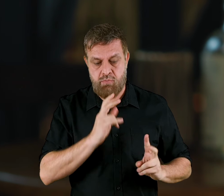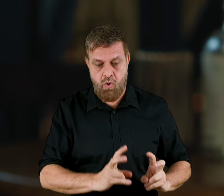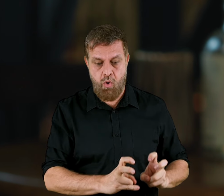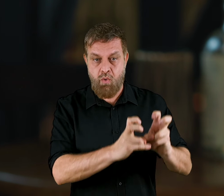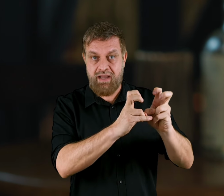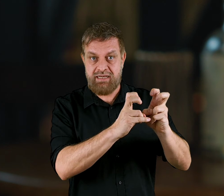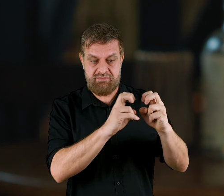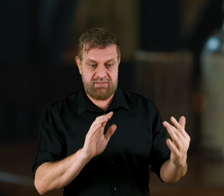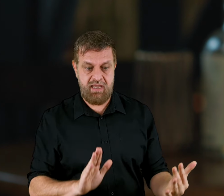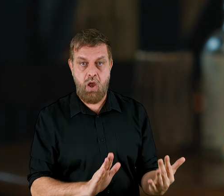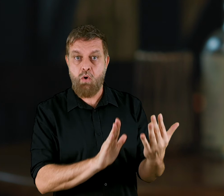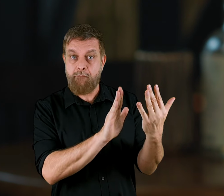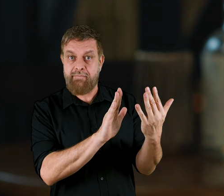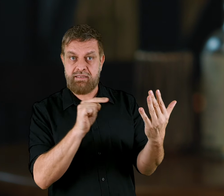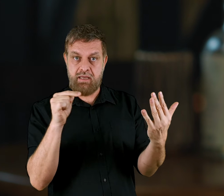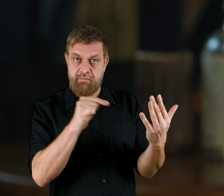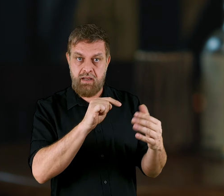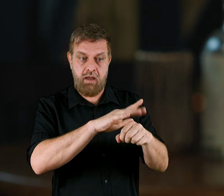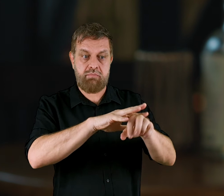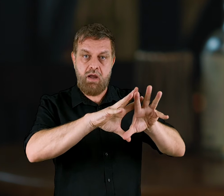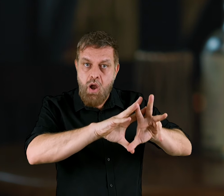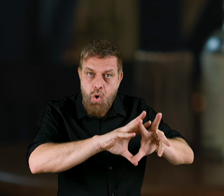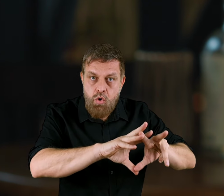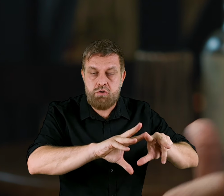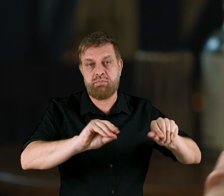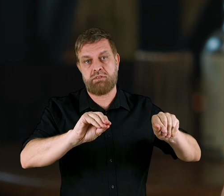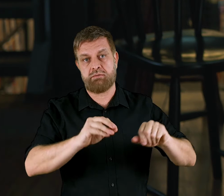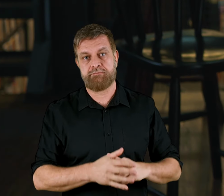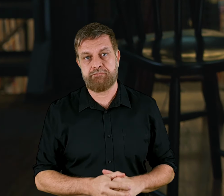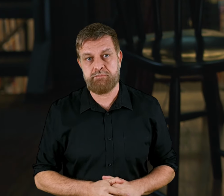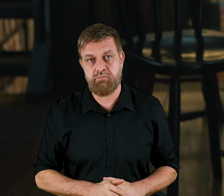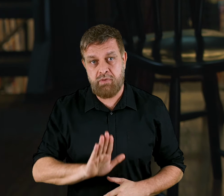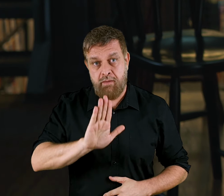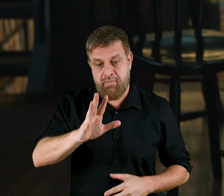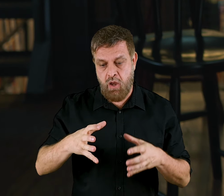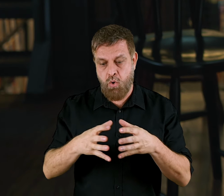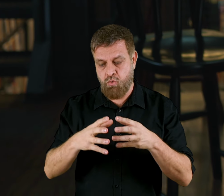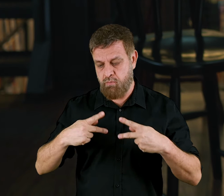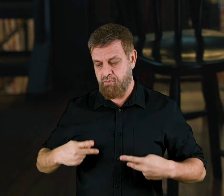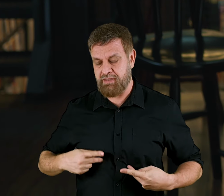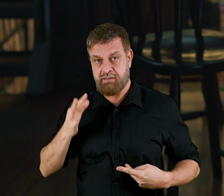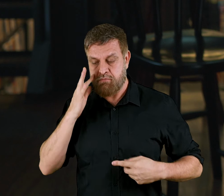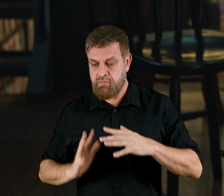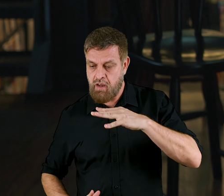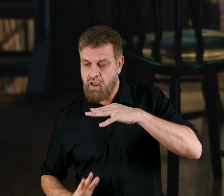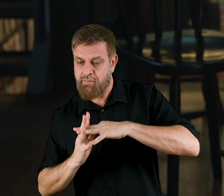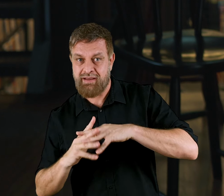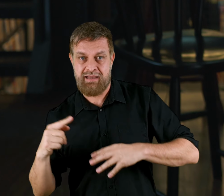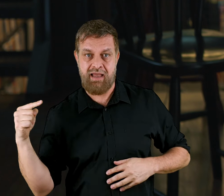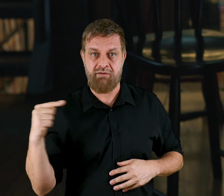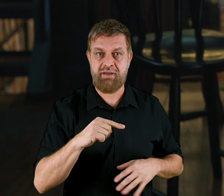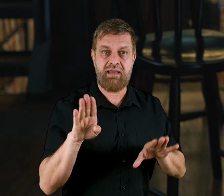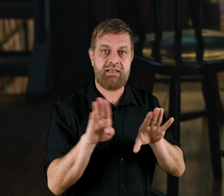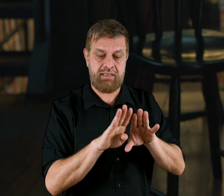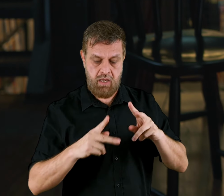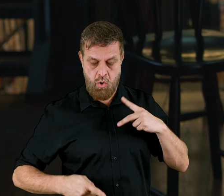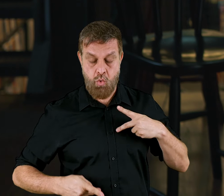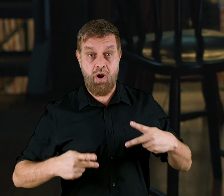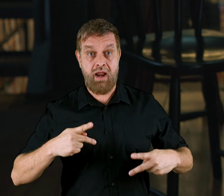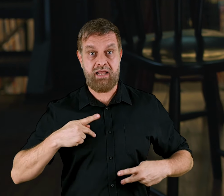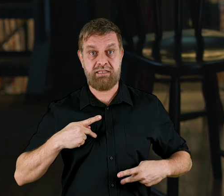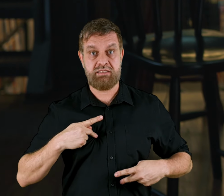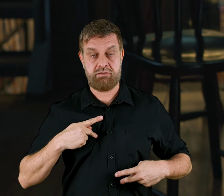tentar combater esse câncer para extingui-lo, né? Mas os transhumanistas já imaginam um certo aperfeiçoamento do organismo de